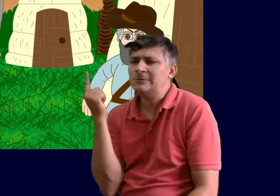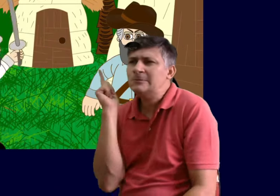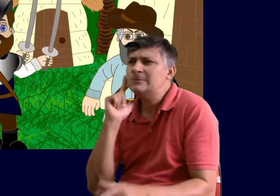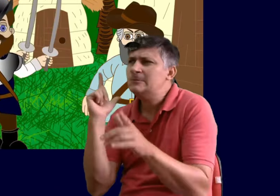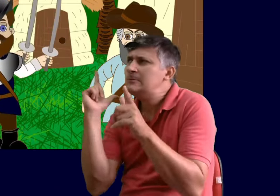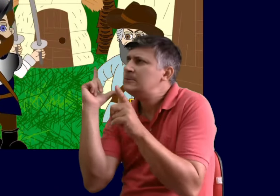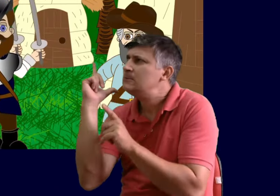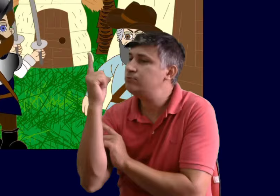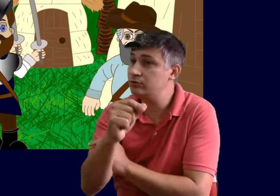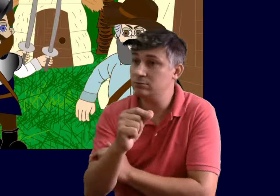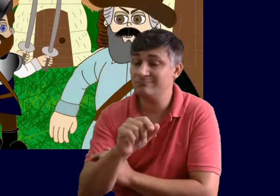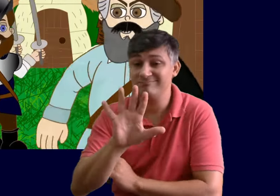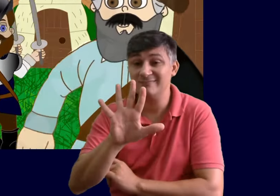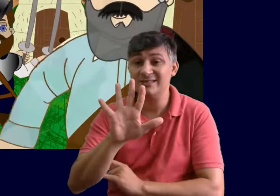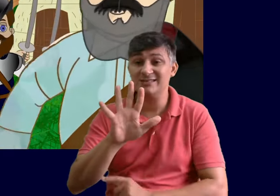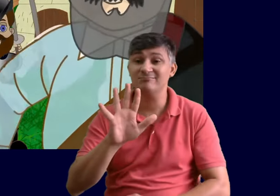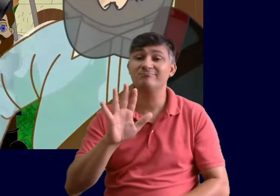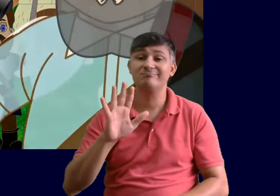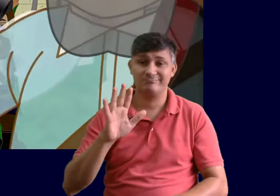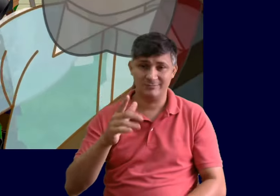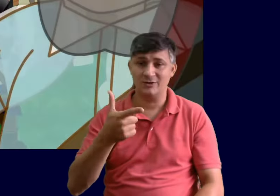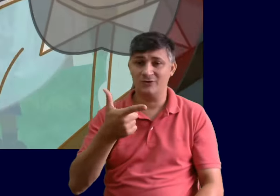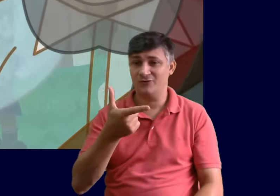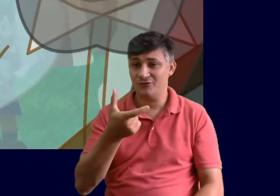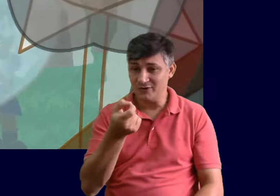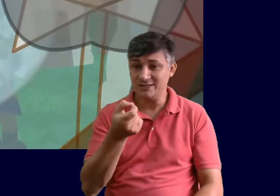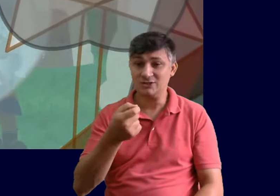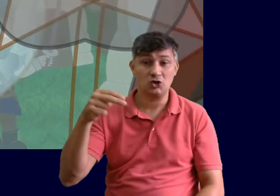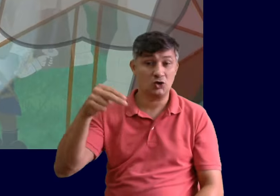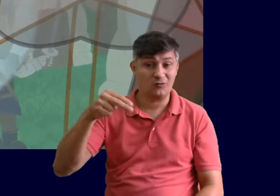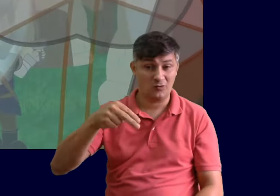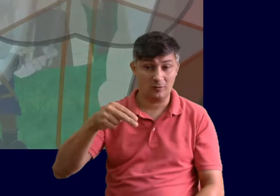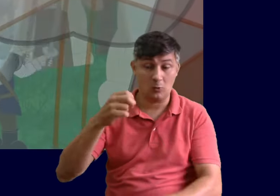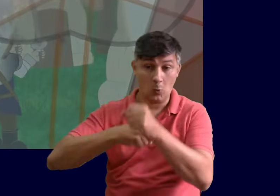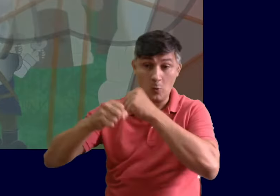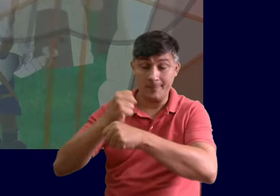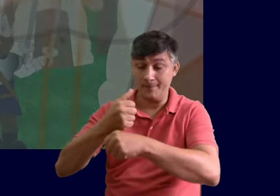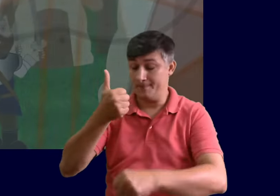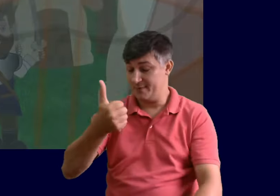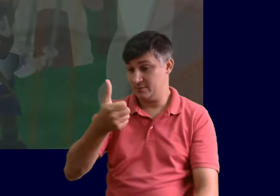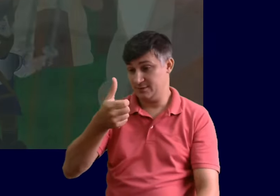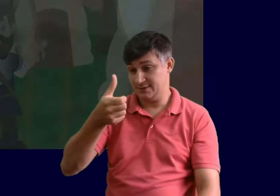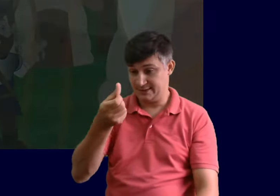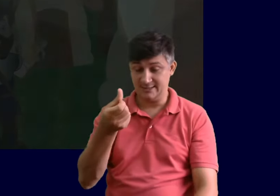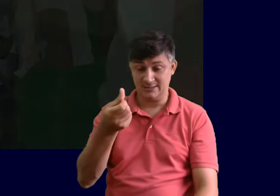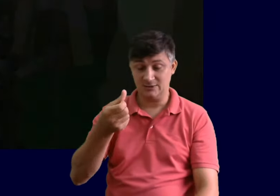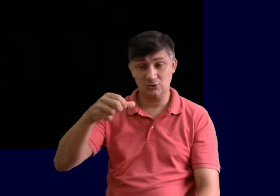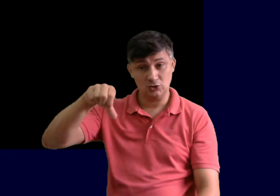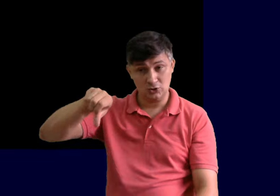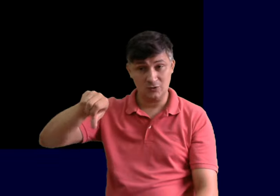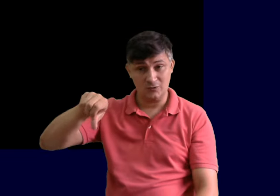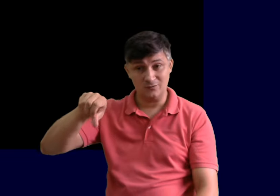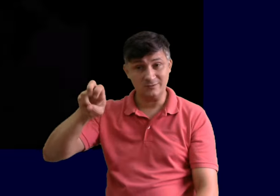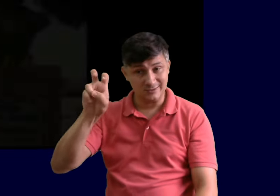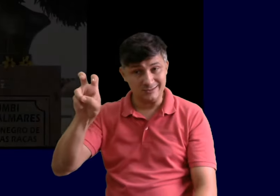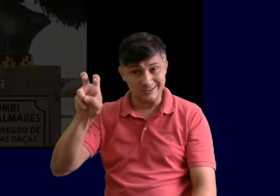Porém, infelizmente, em 20 de novembro de 1695, Zumbi foi